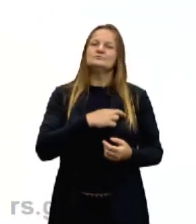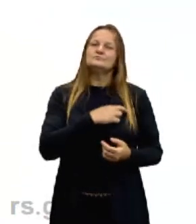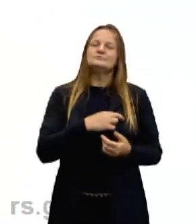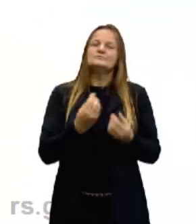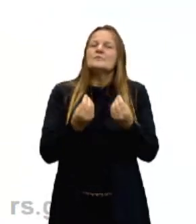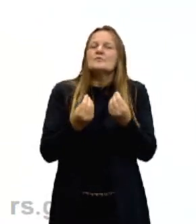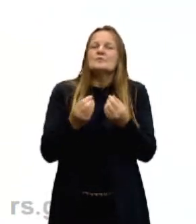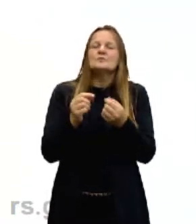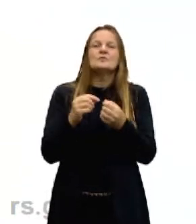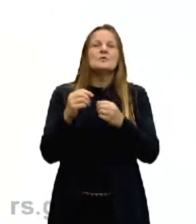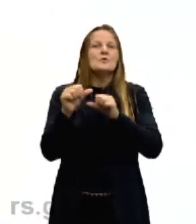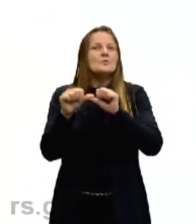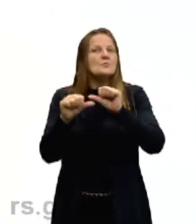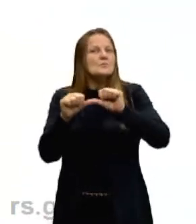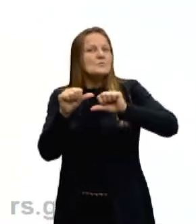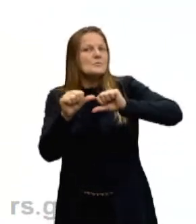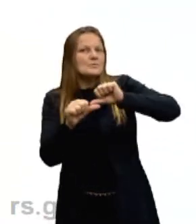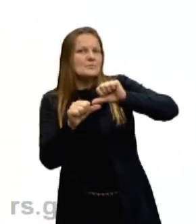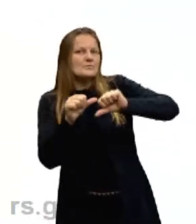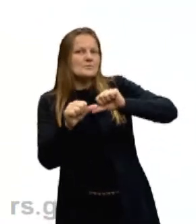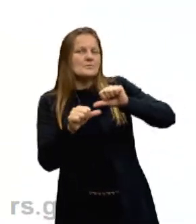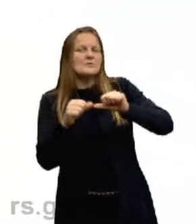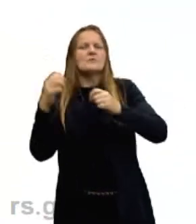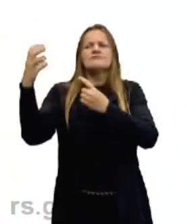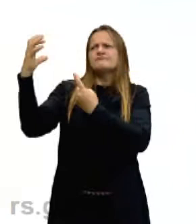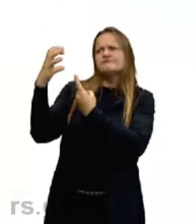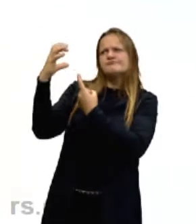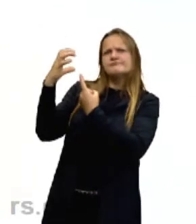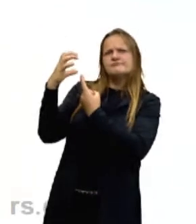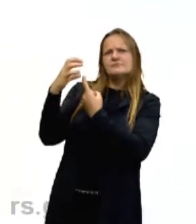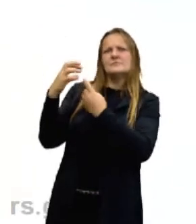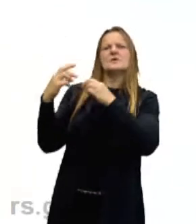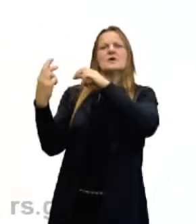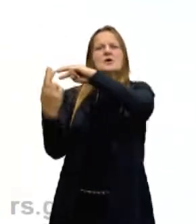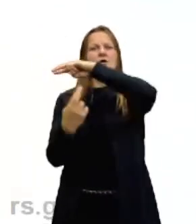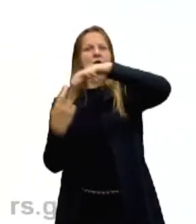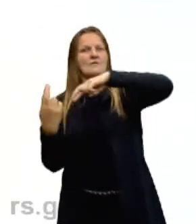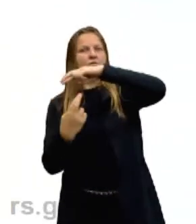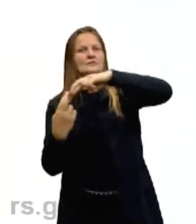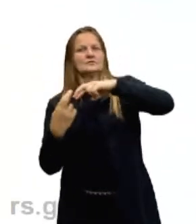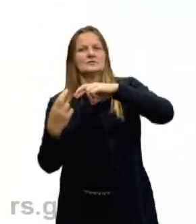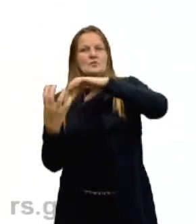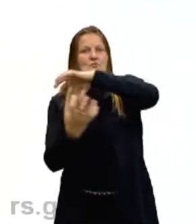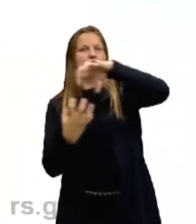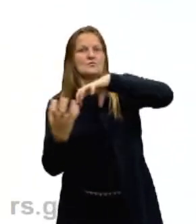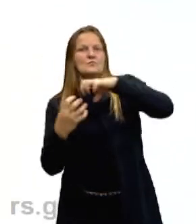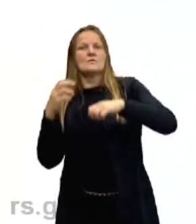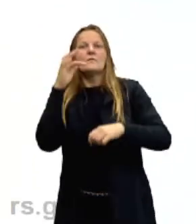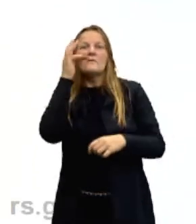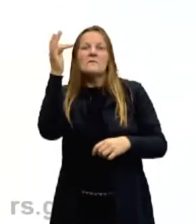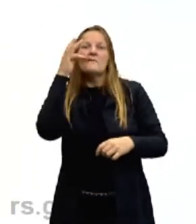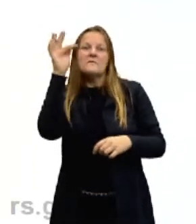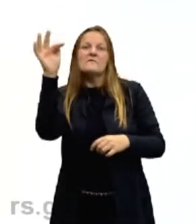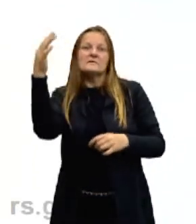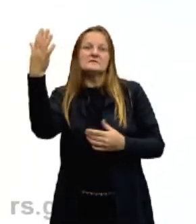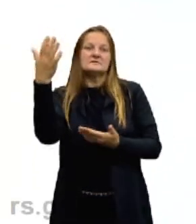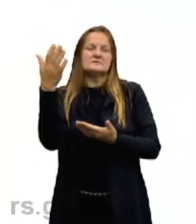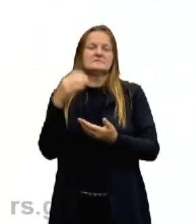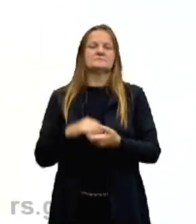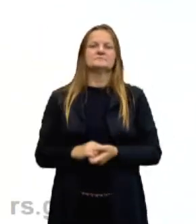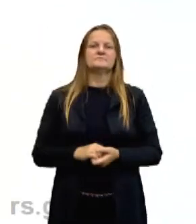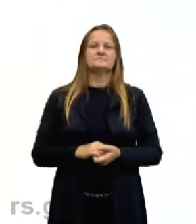romantismo ele foi uma mudança né a gente tem muita influência da Revolução Francesa e na verdade